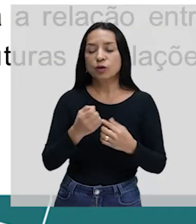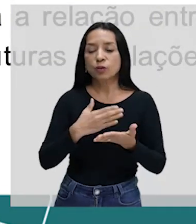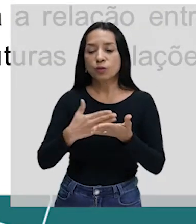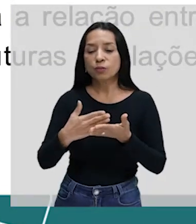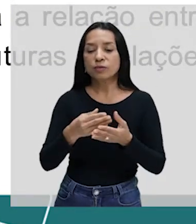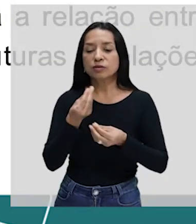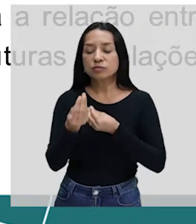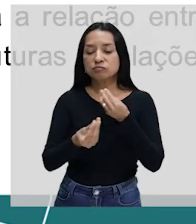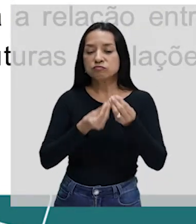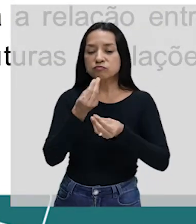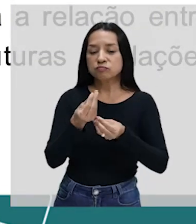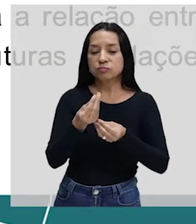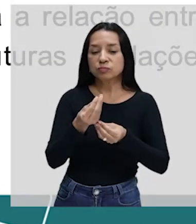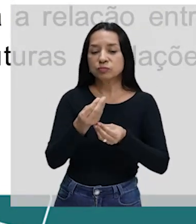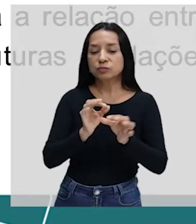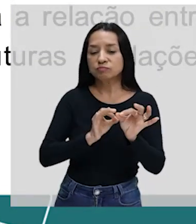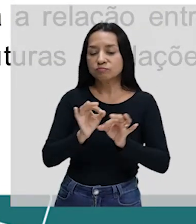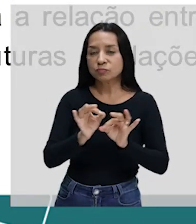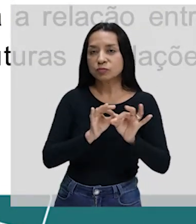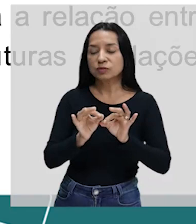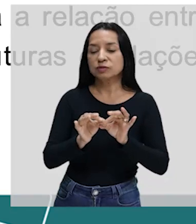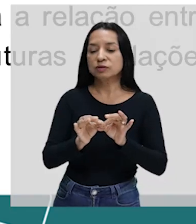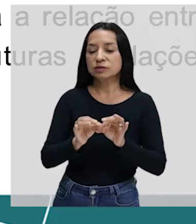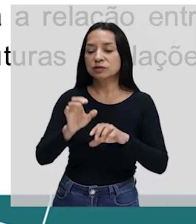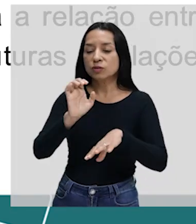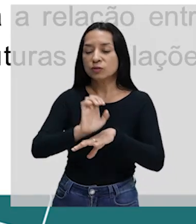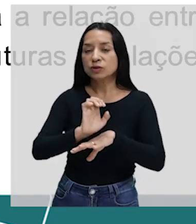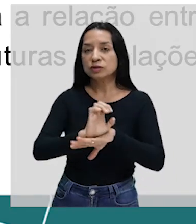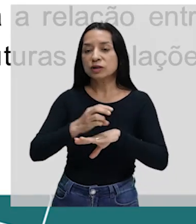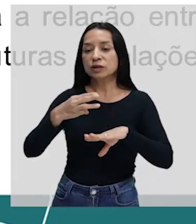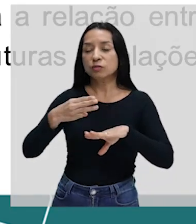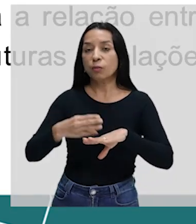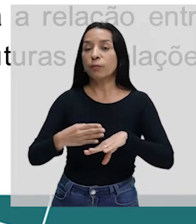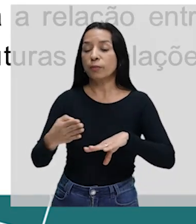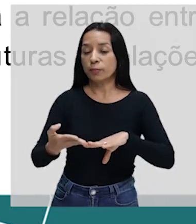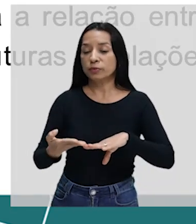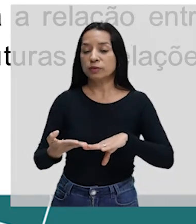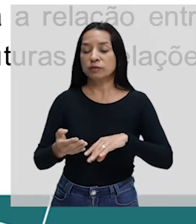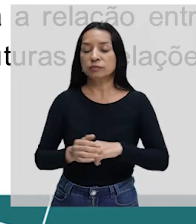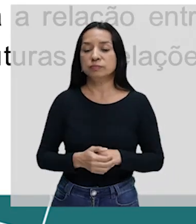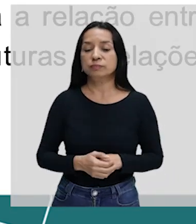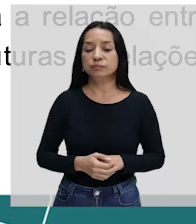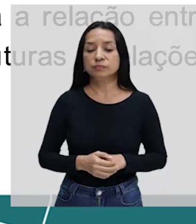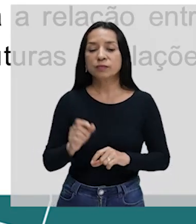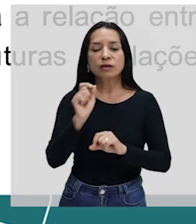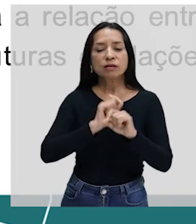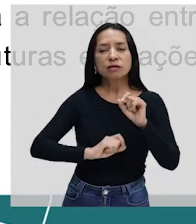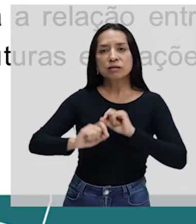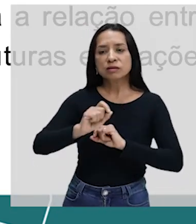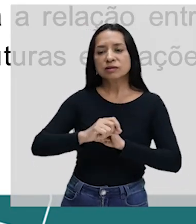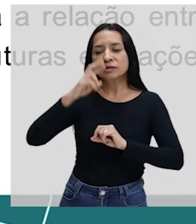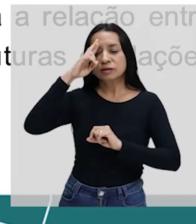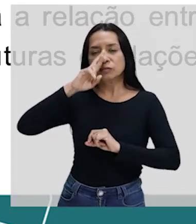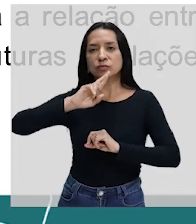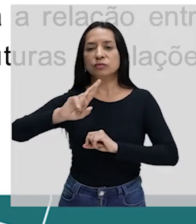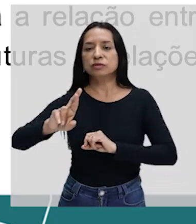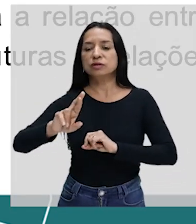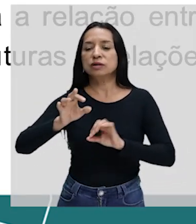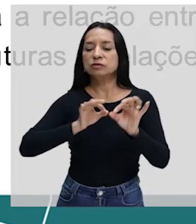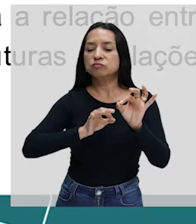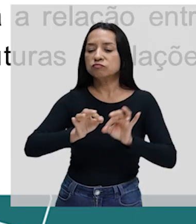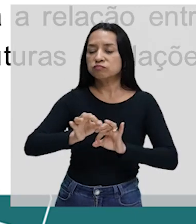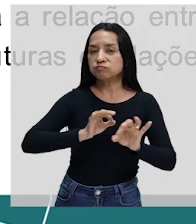organização do Estado moderno. Primeiramente, o que tu tem que saber? Que a autoridade que administra o